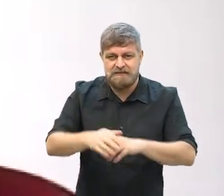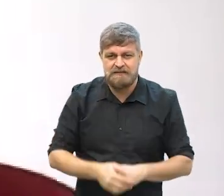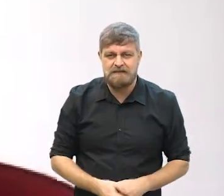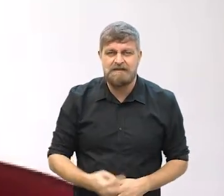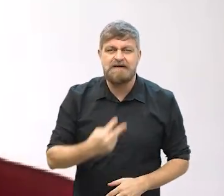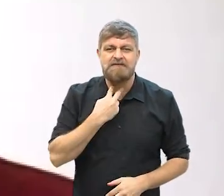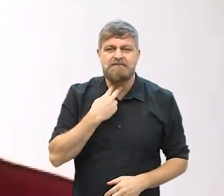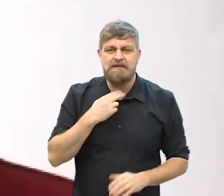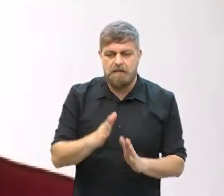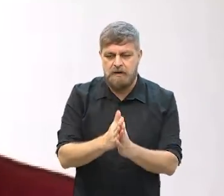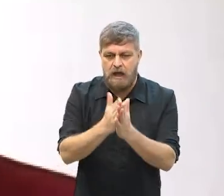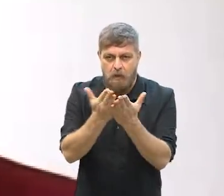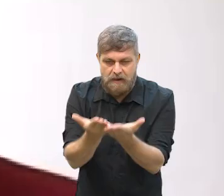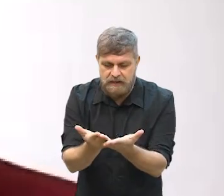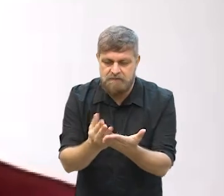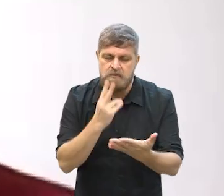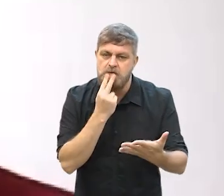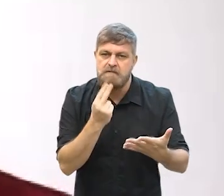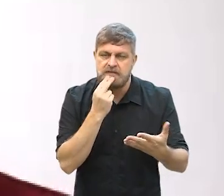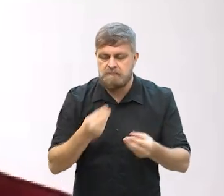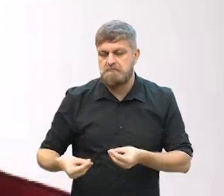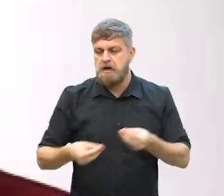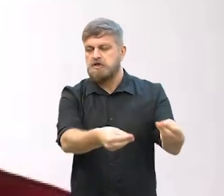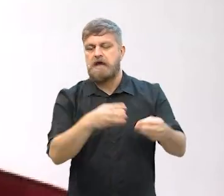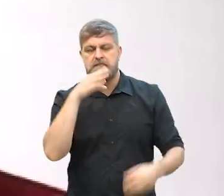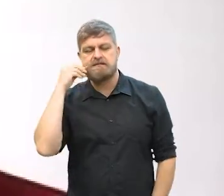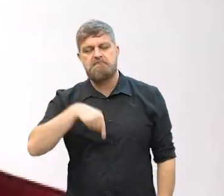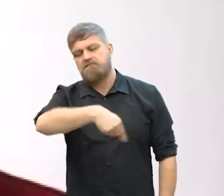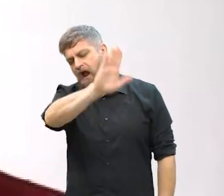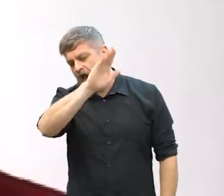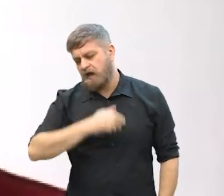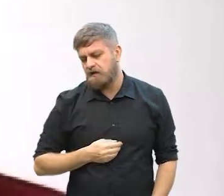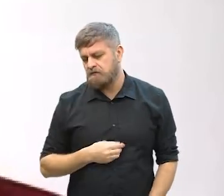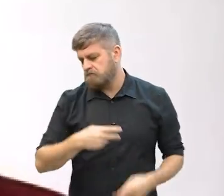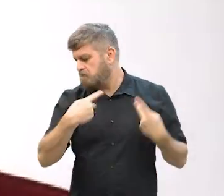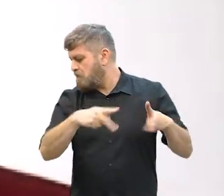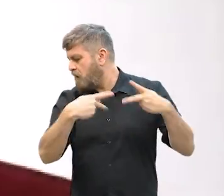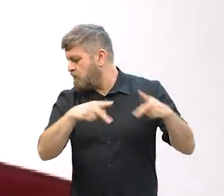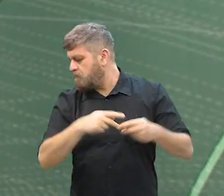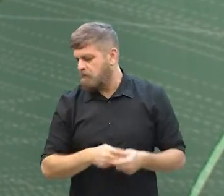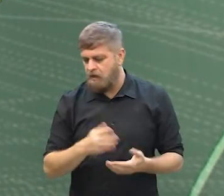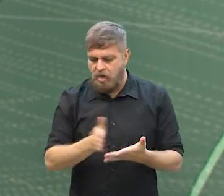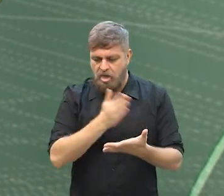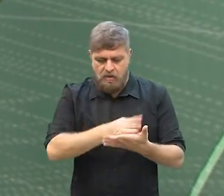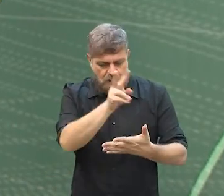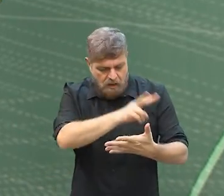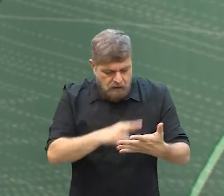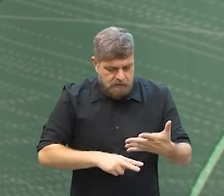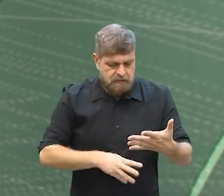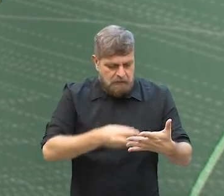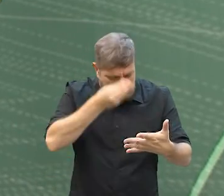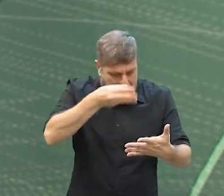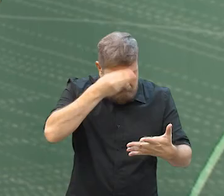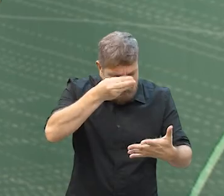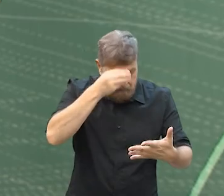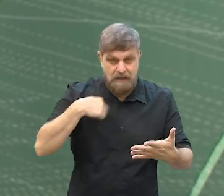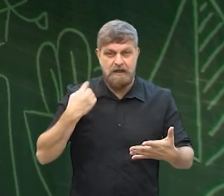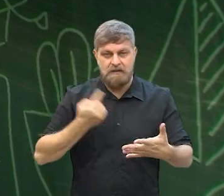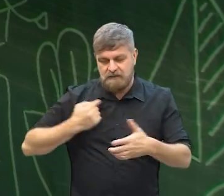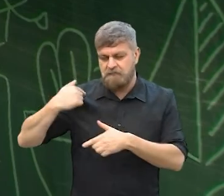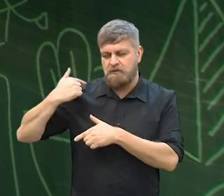Você não vai pegar um livro do Machado de Assis, jogar na mão de adolescente de 12 anos e falar, leia, engula, né? A gente tem todo